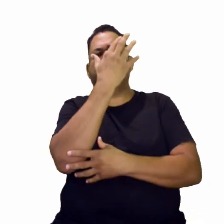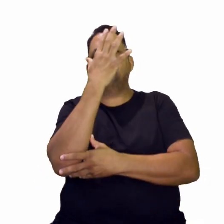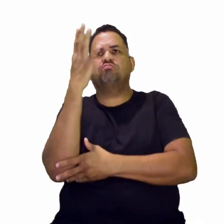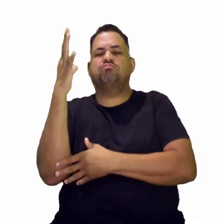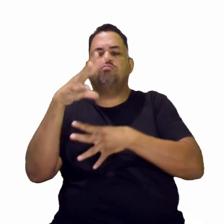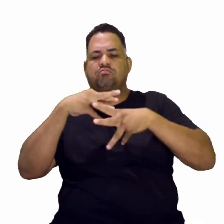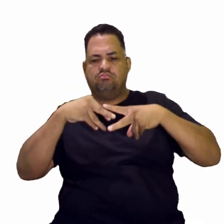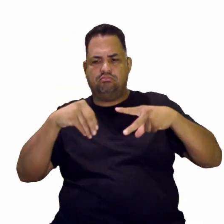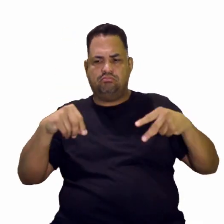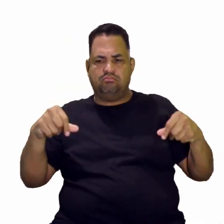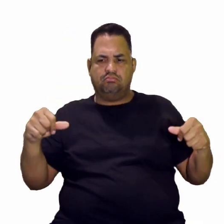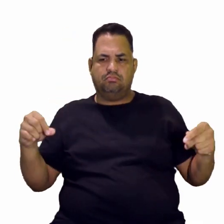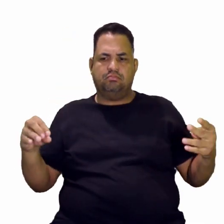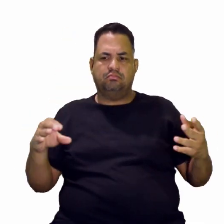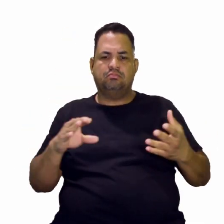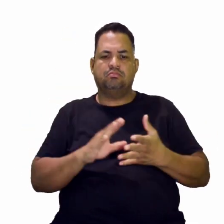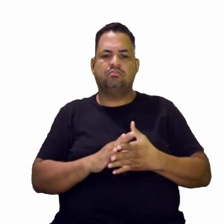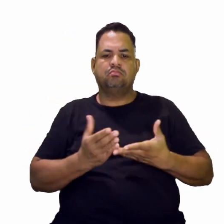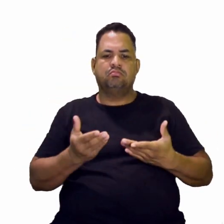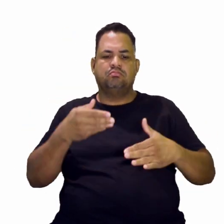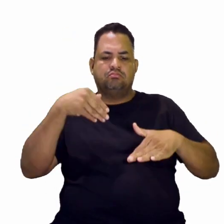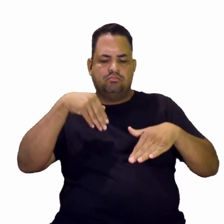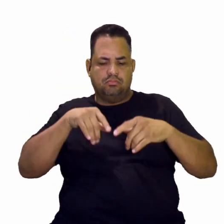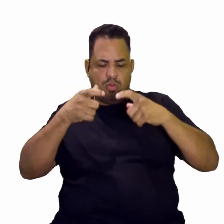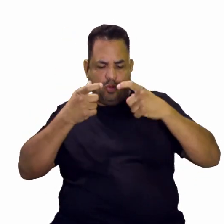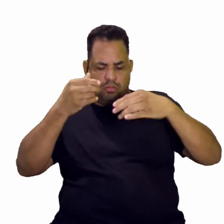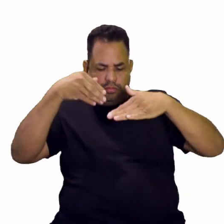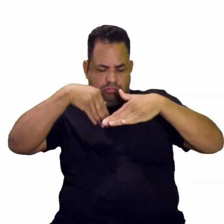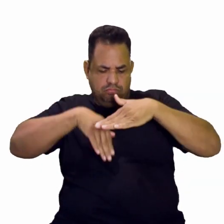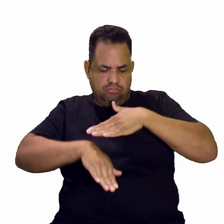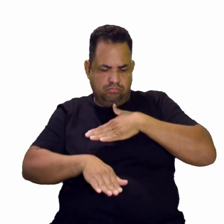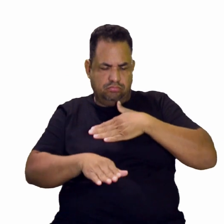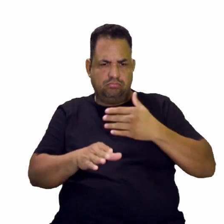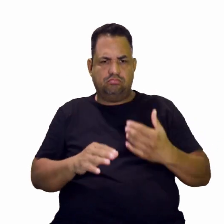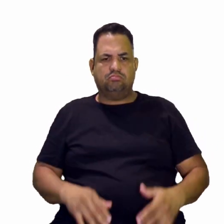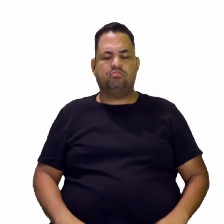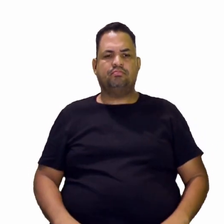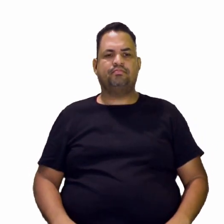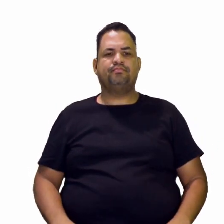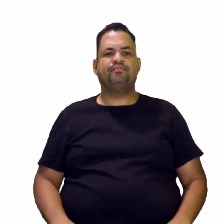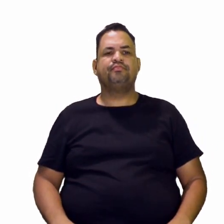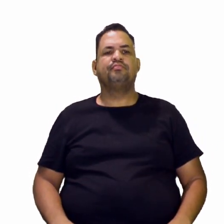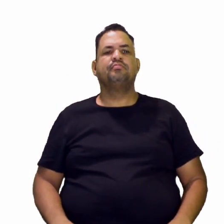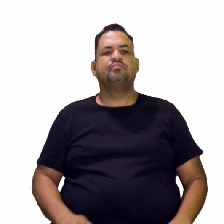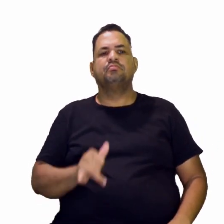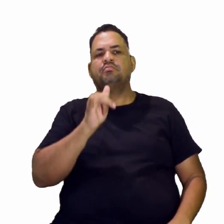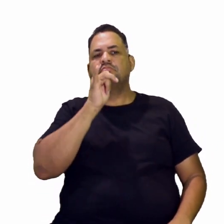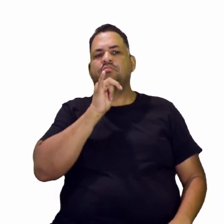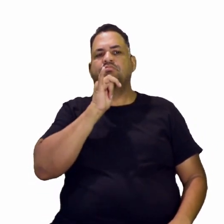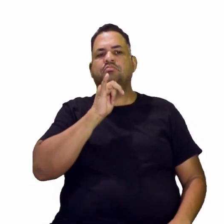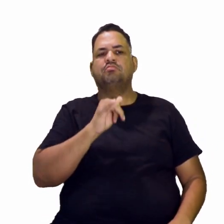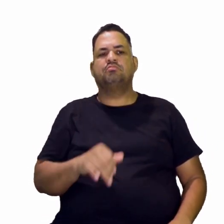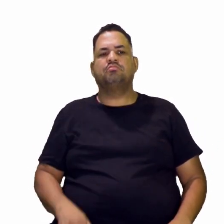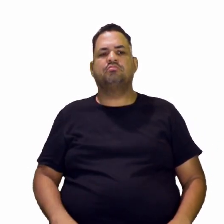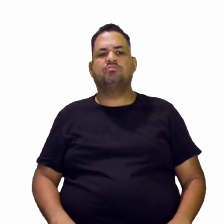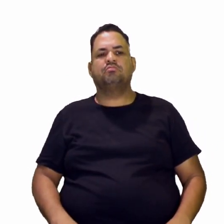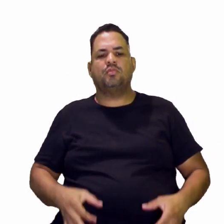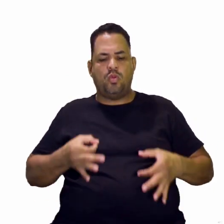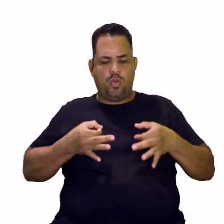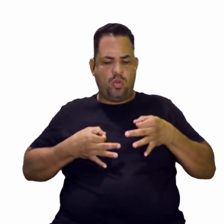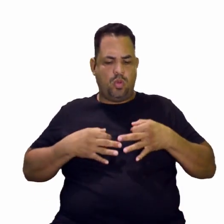arbóreo, terrestre, se é numa loca, né? Dentro de uma raiz, enfim. Tá? Então, por exemplo, onça e